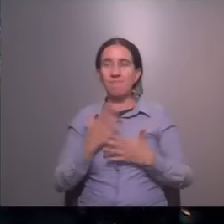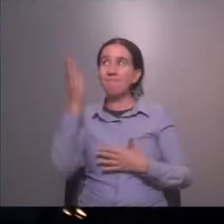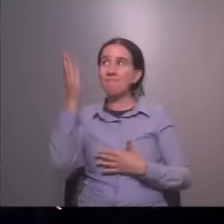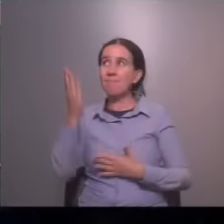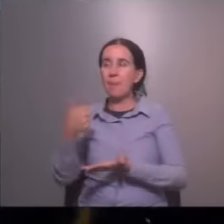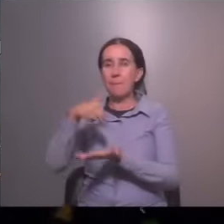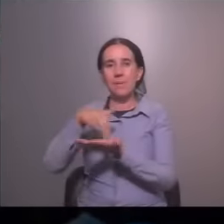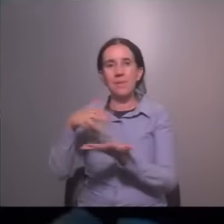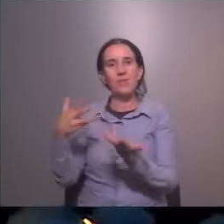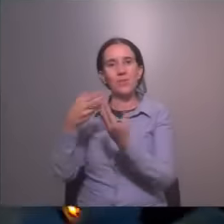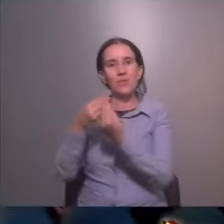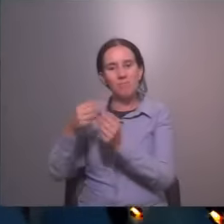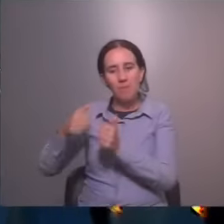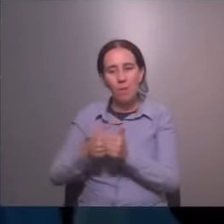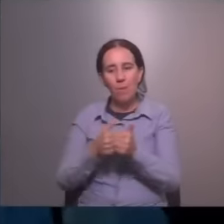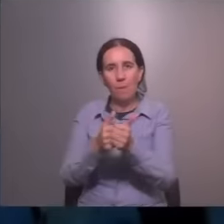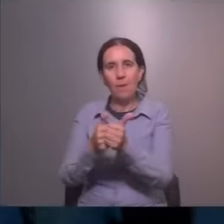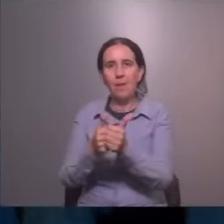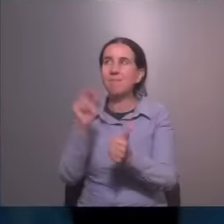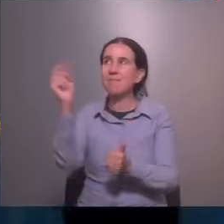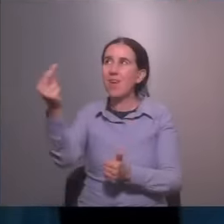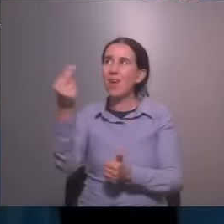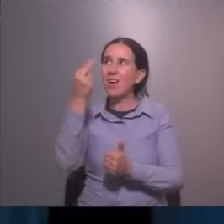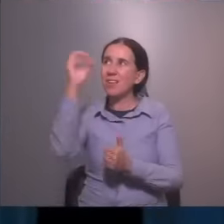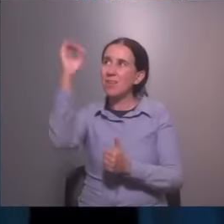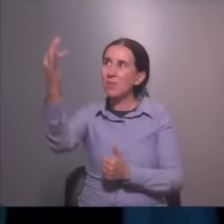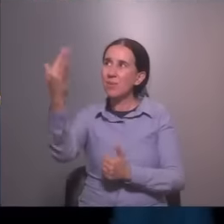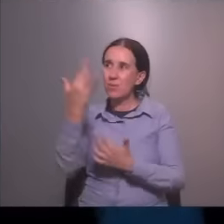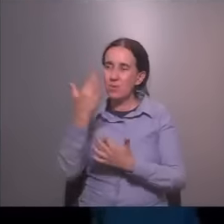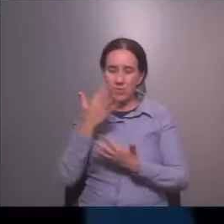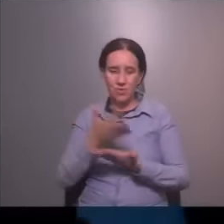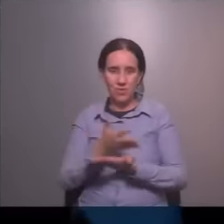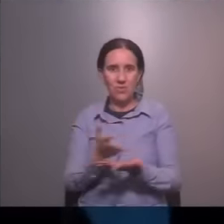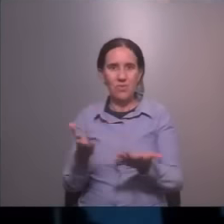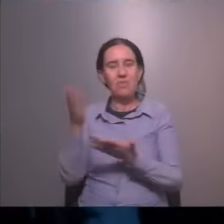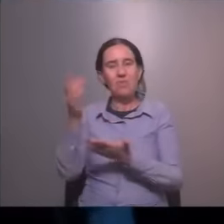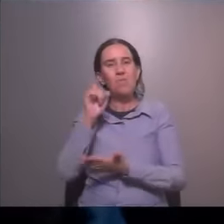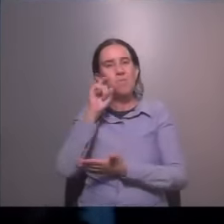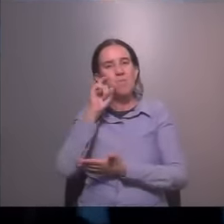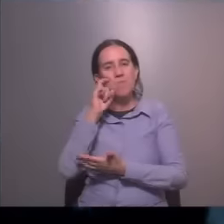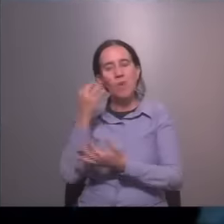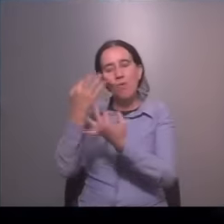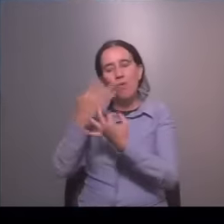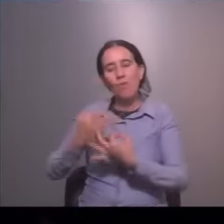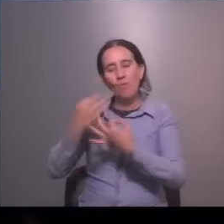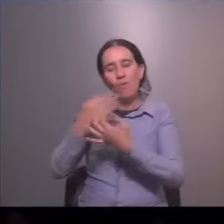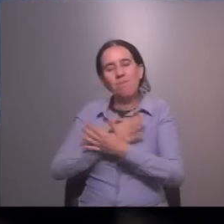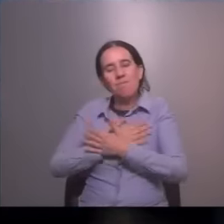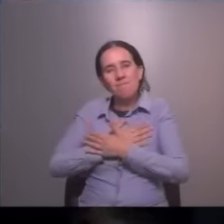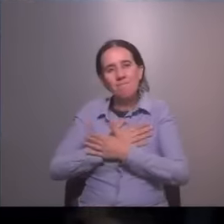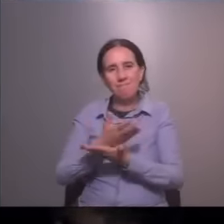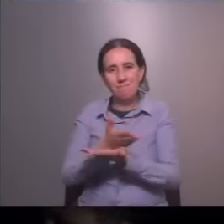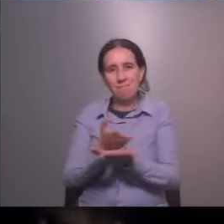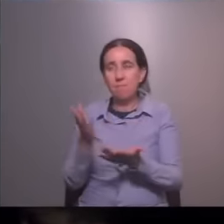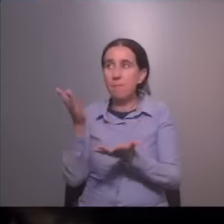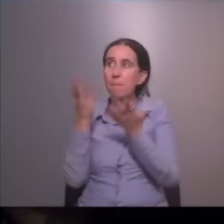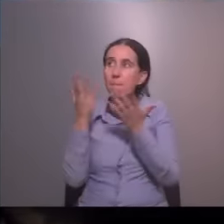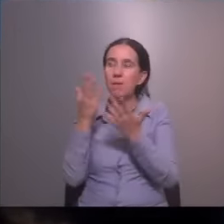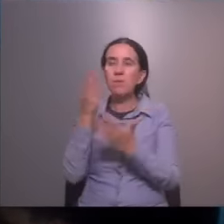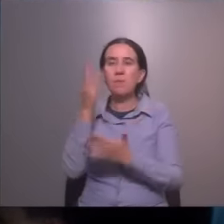mundo, acenda em nós a luz da esperança. Que a Tua presença nos acompanhe, que o Teu olhar